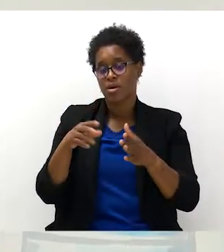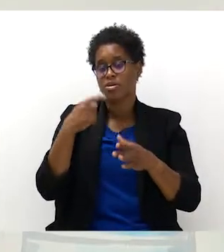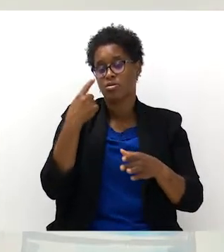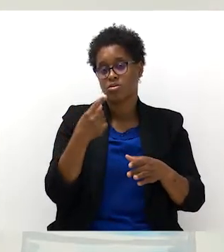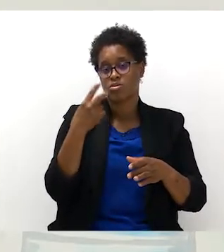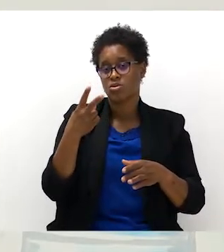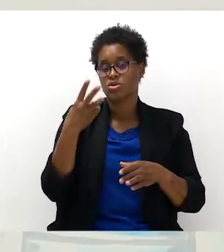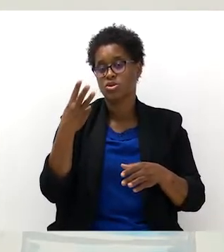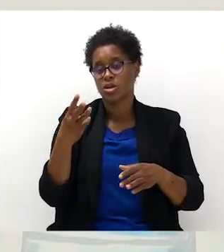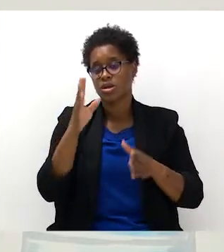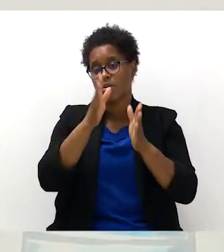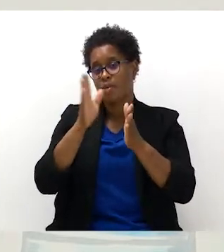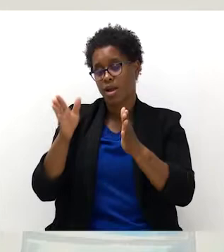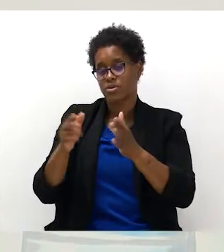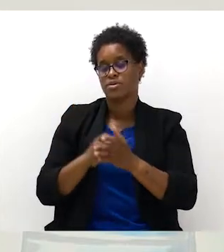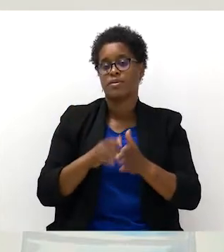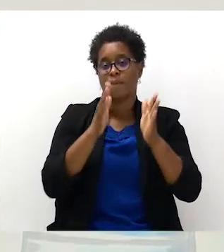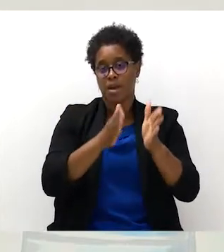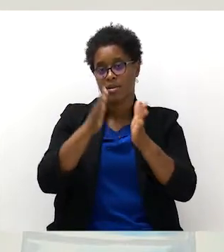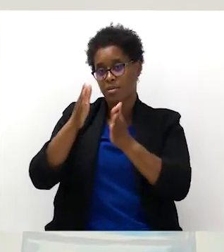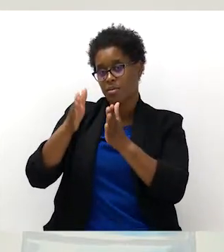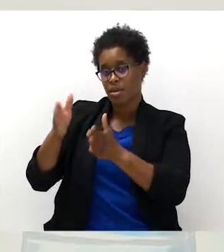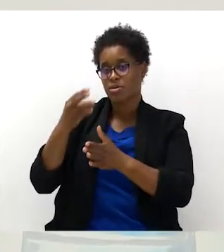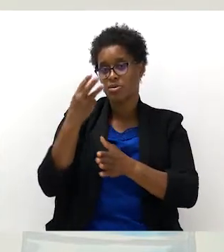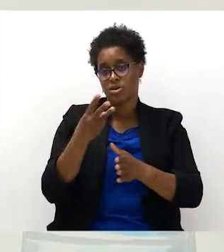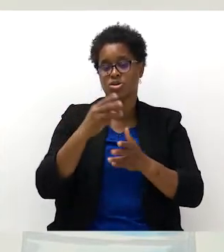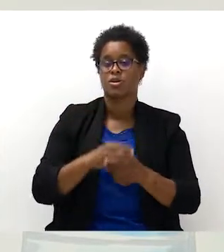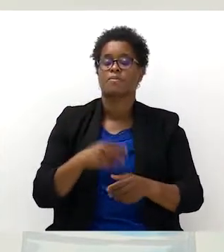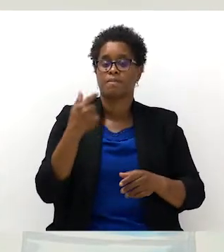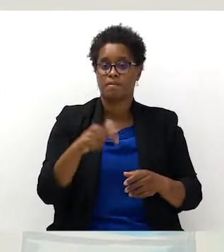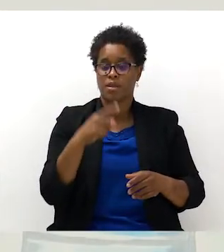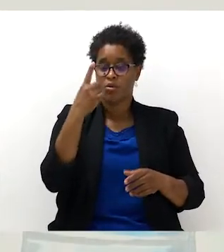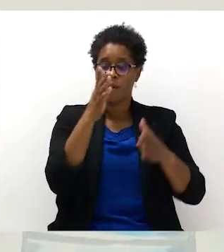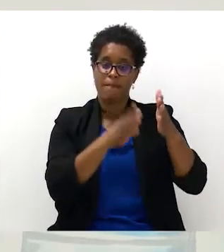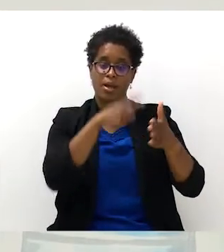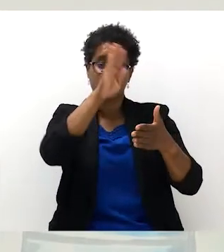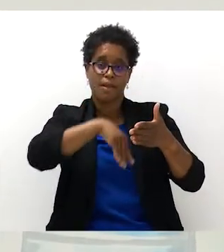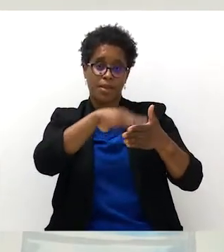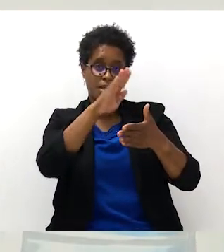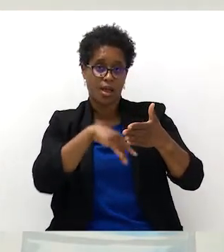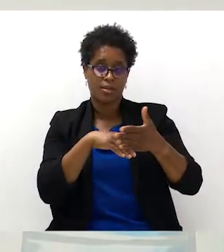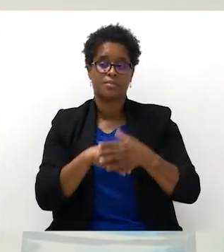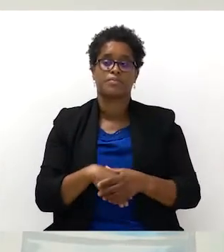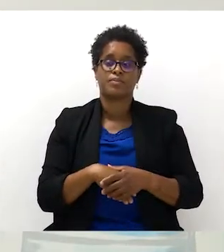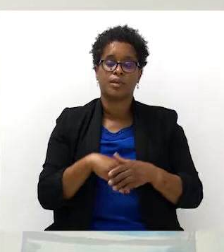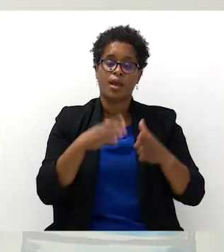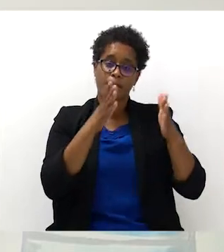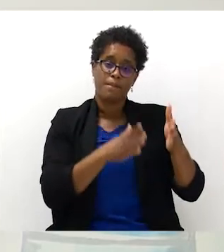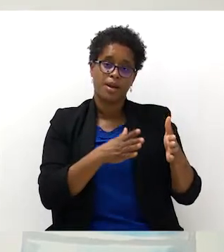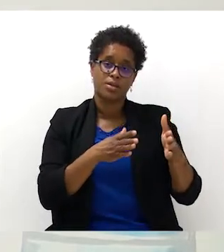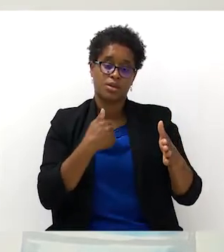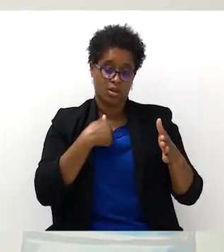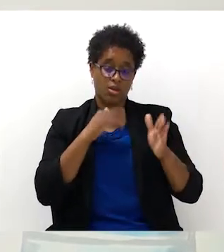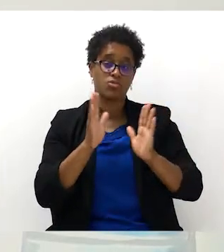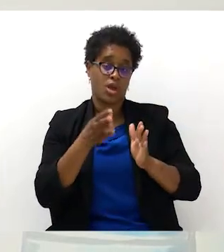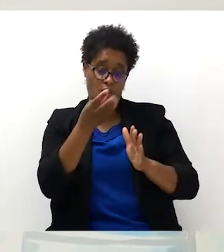1, 2, 3 partes. Bem? Então, tem uma parte pintada, a parte que eu